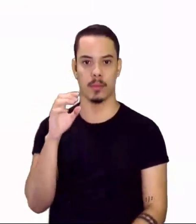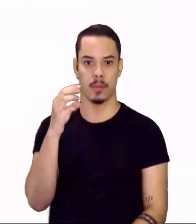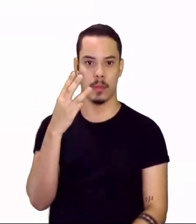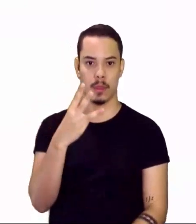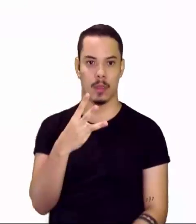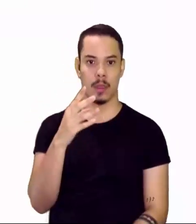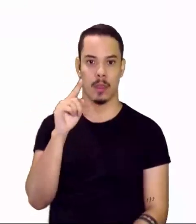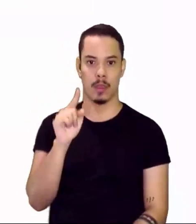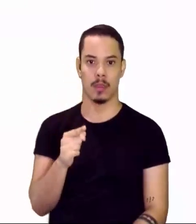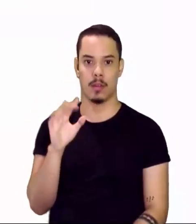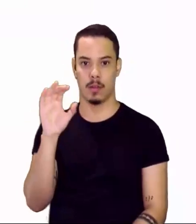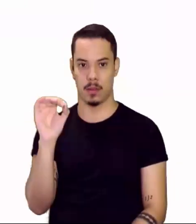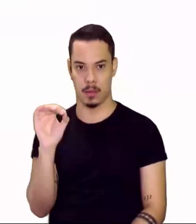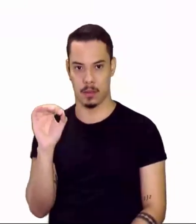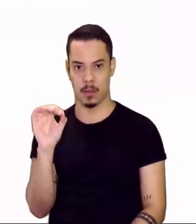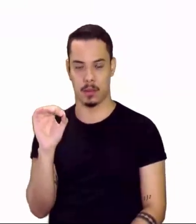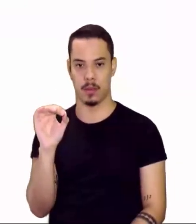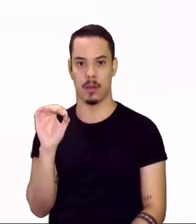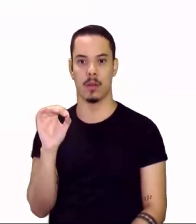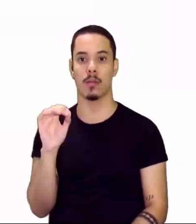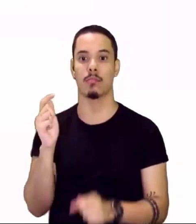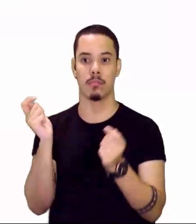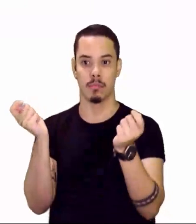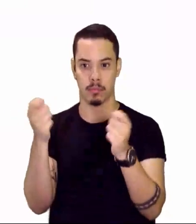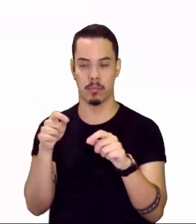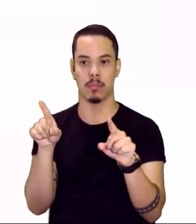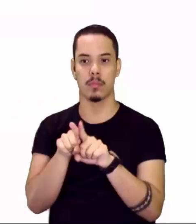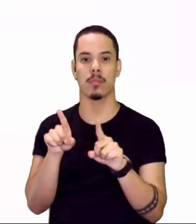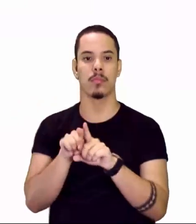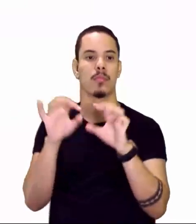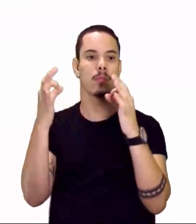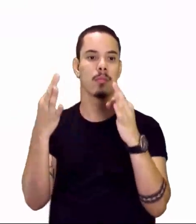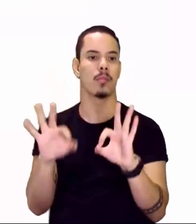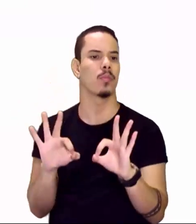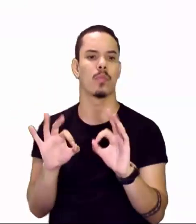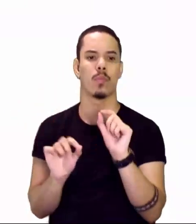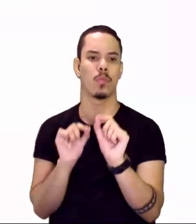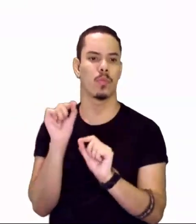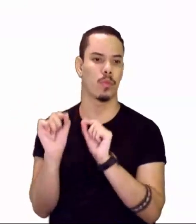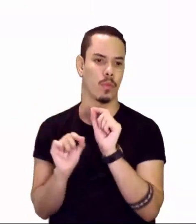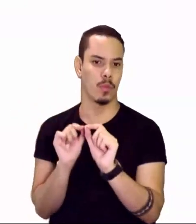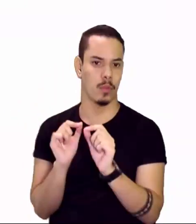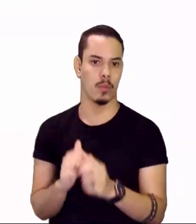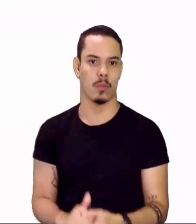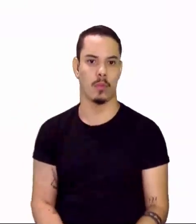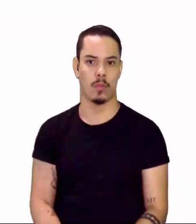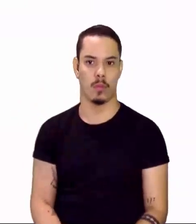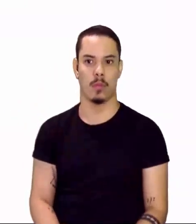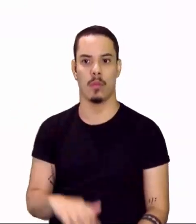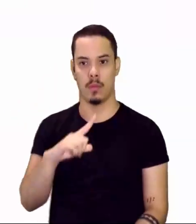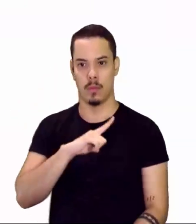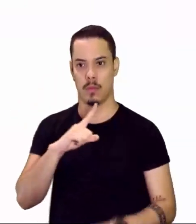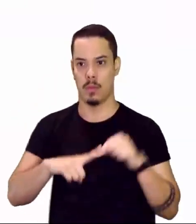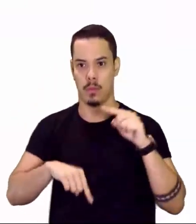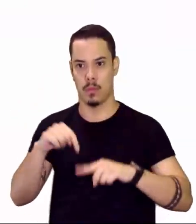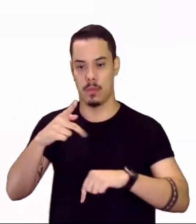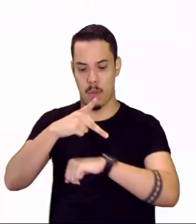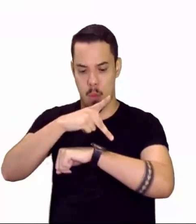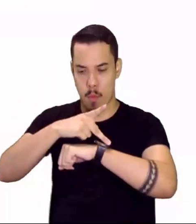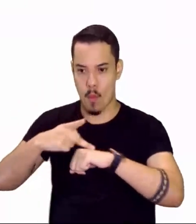0,3, respectivamente, podemos afirmar que, ela é uma substância